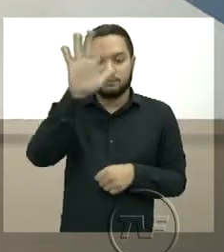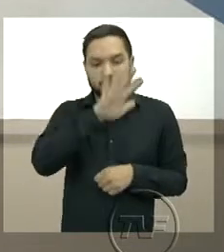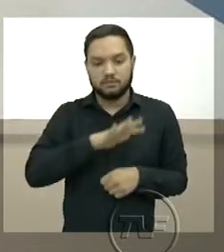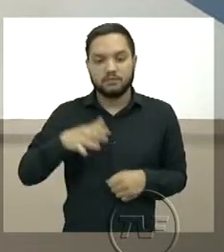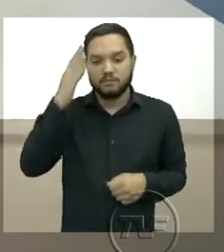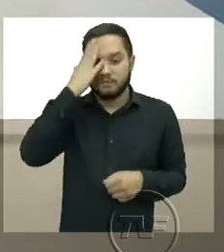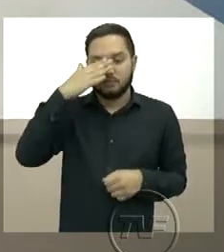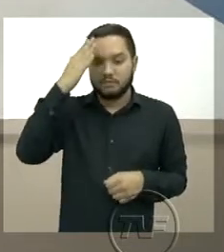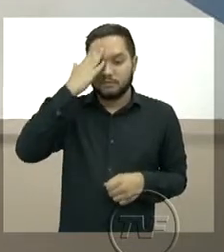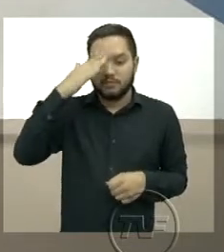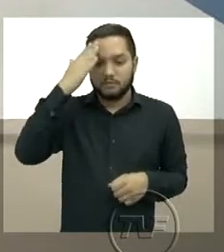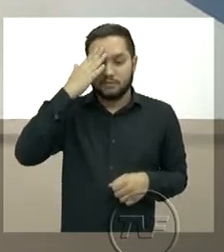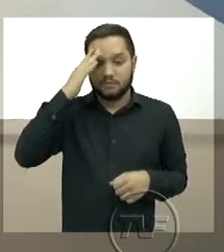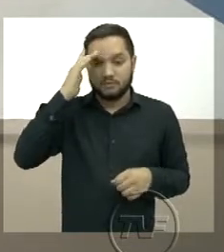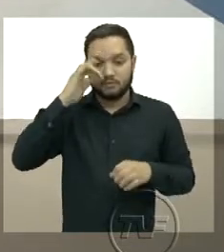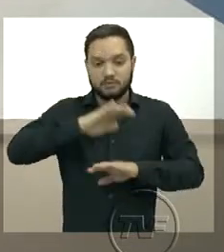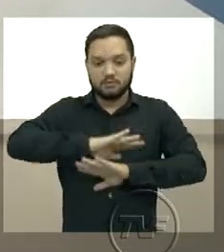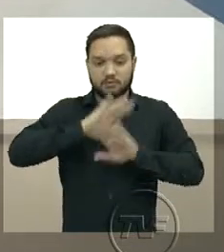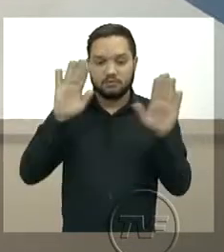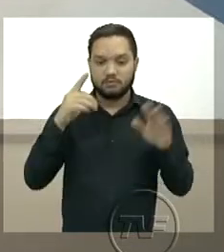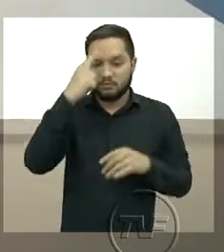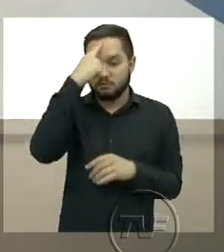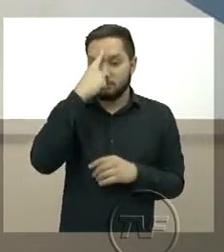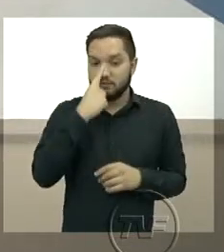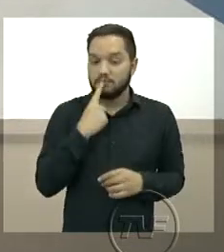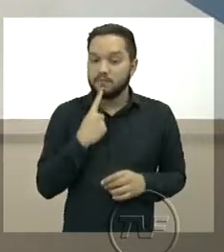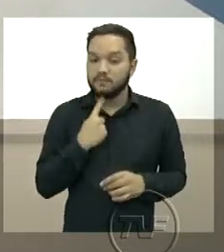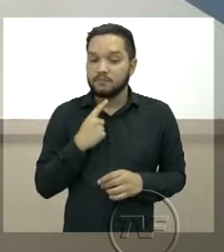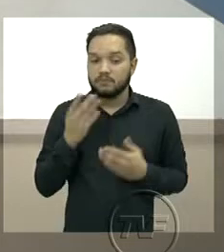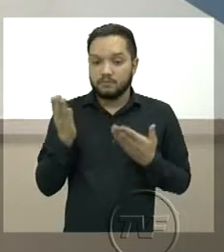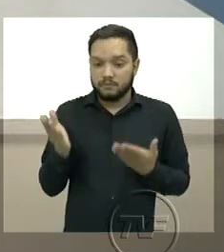melhor o conceito, né, de pessoa e perfil parlamentar